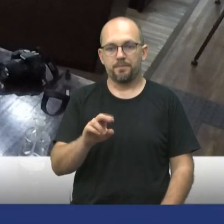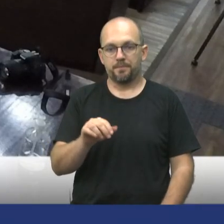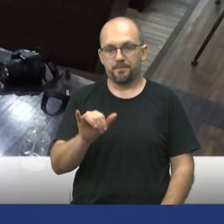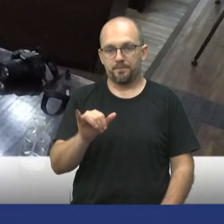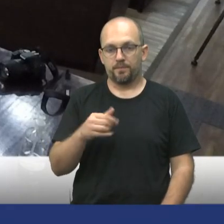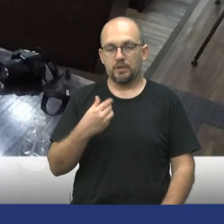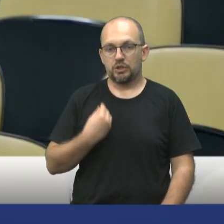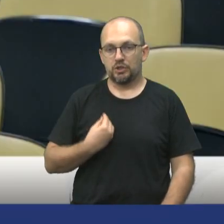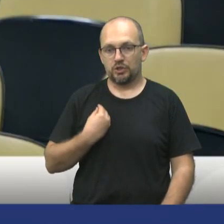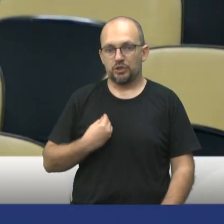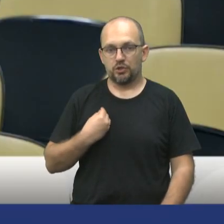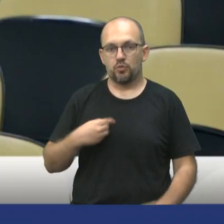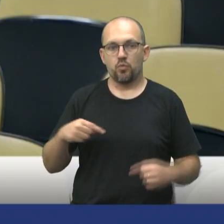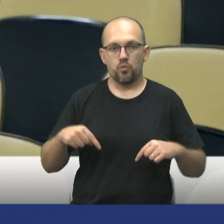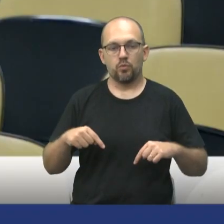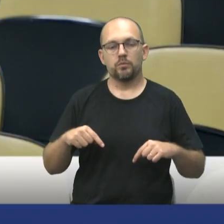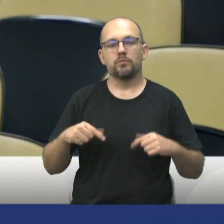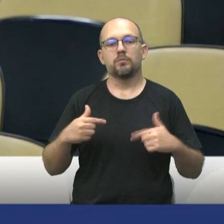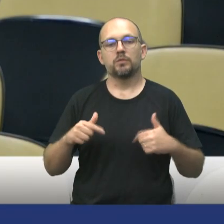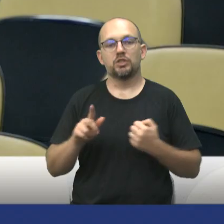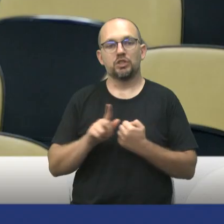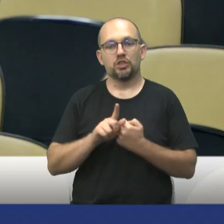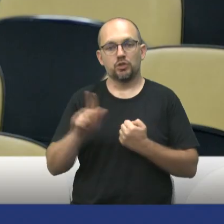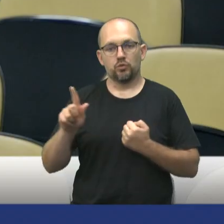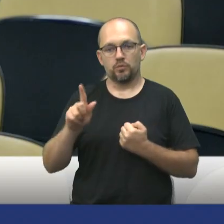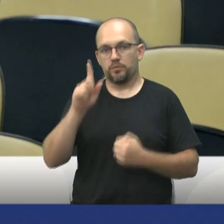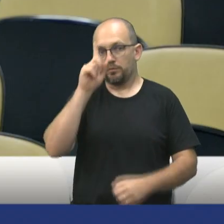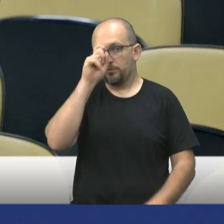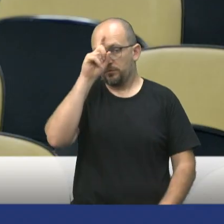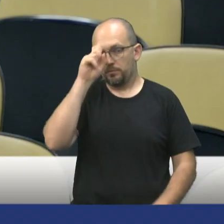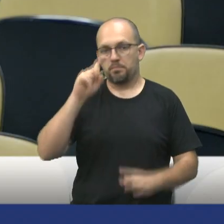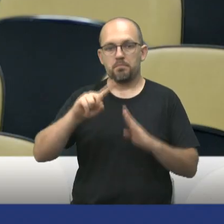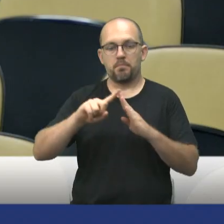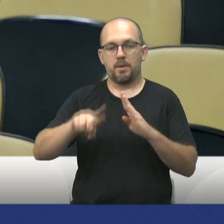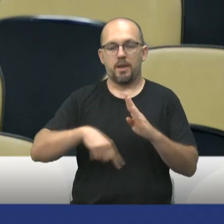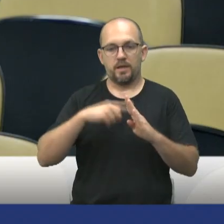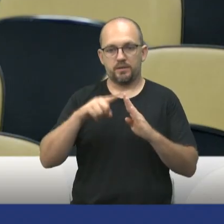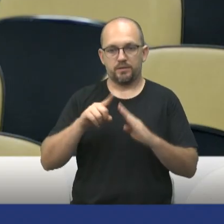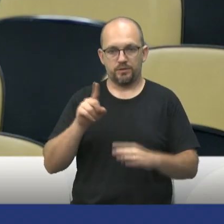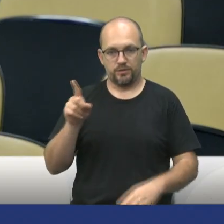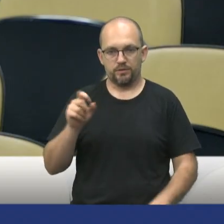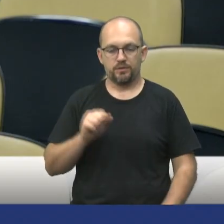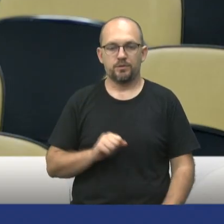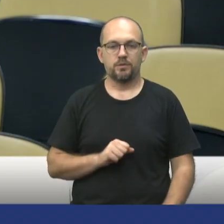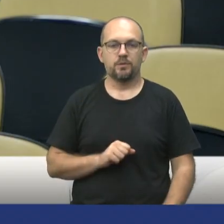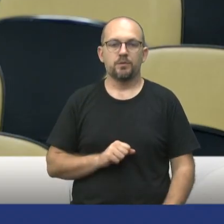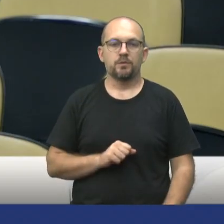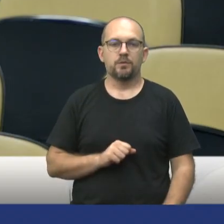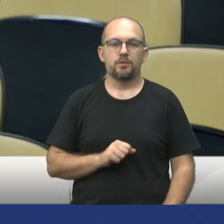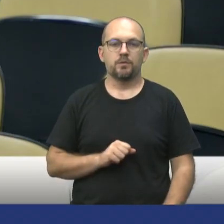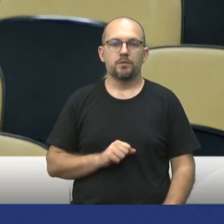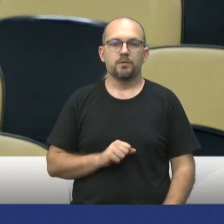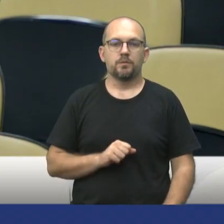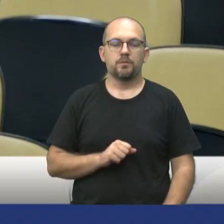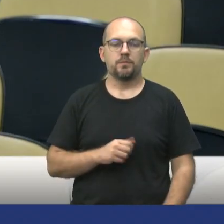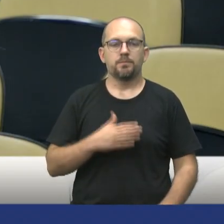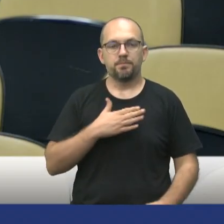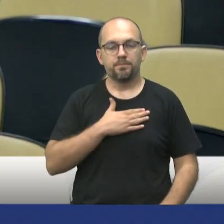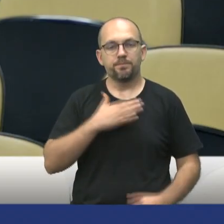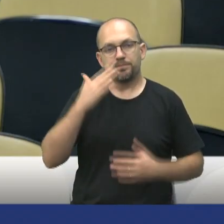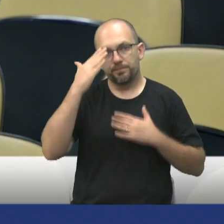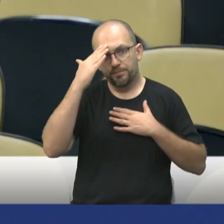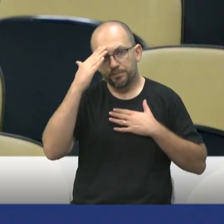estou atualmente como gestor do Hospital Teresa Perlatti e gratidão por estar